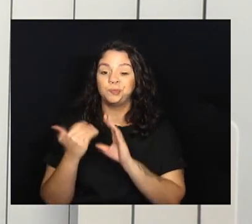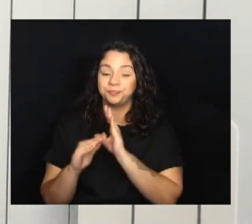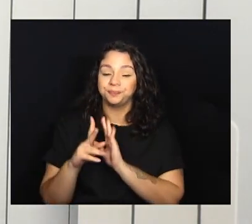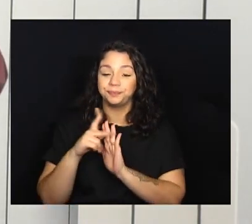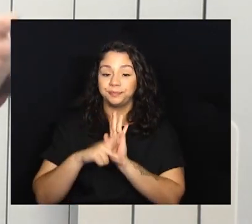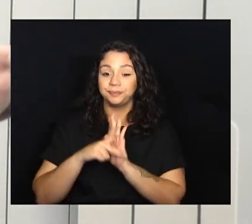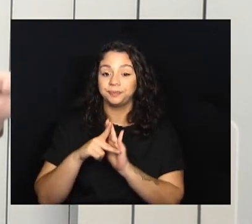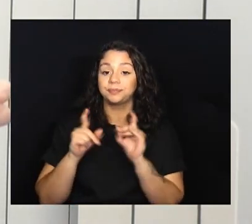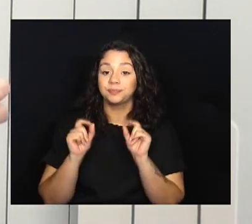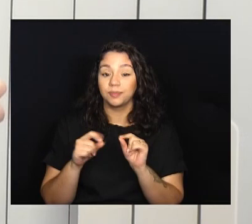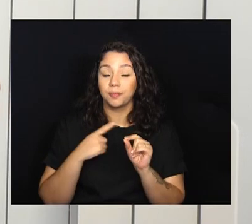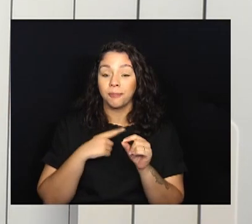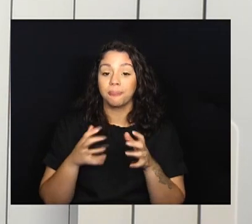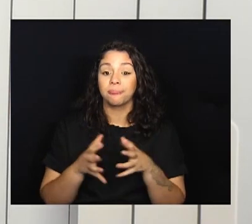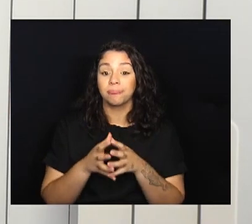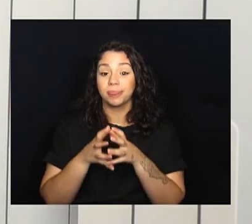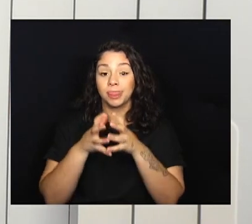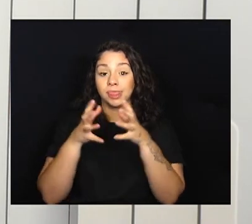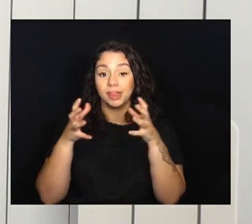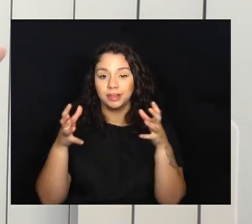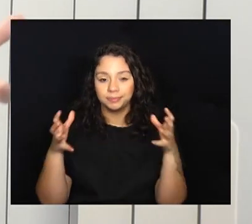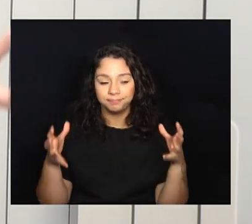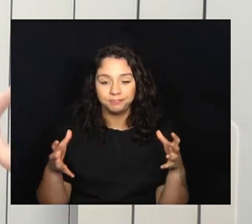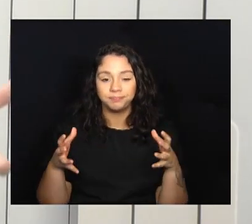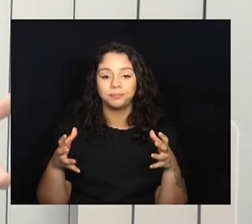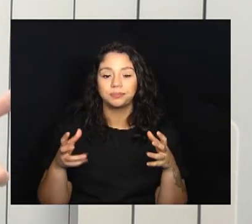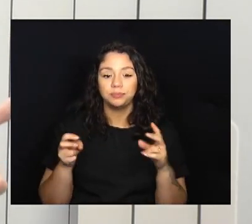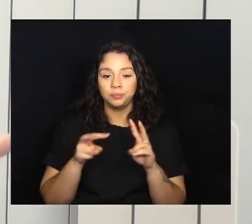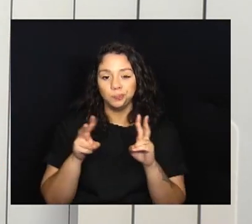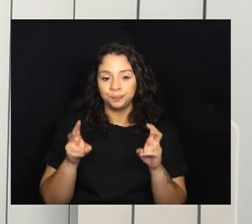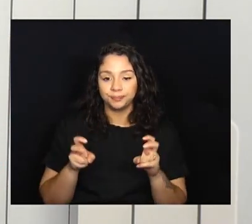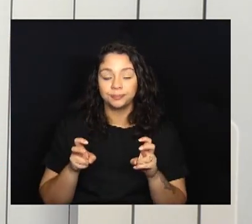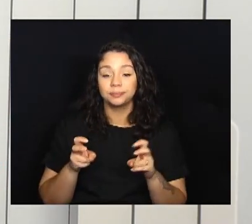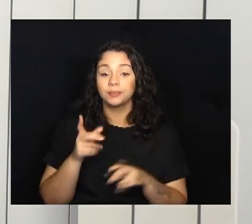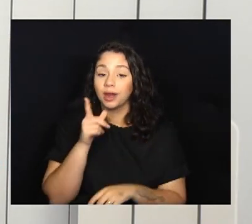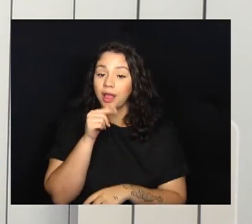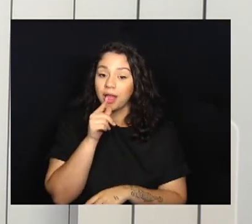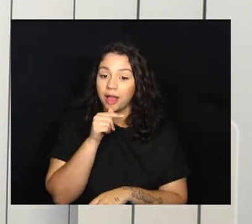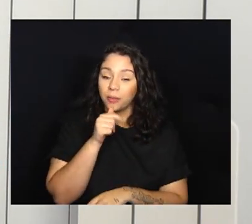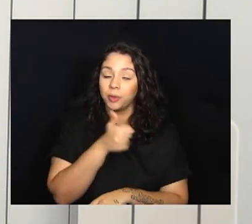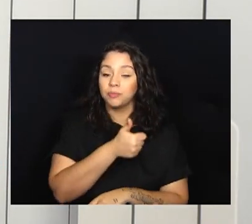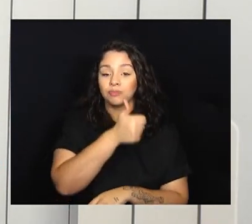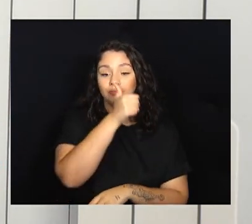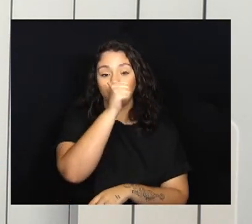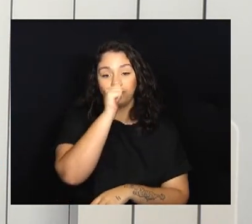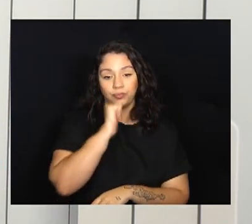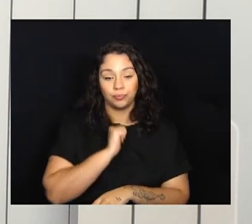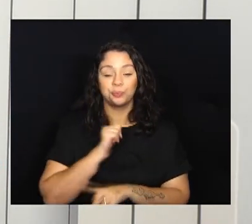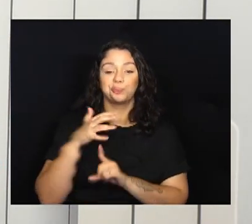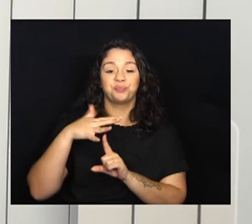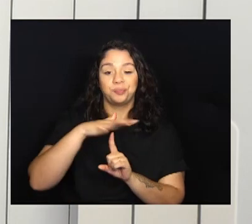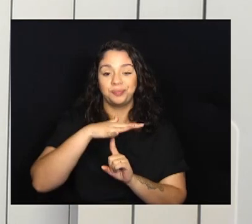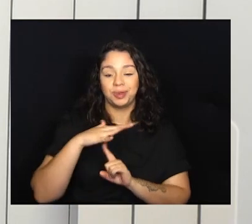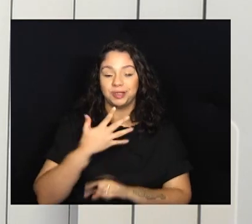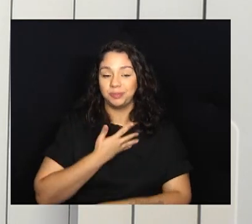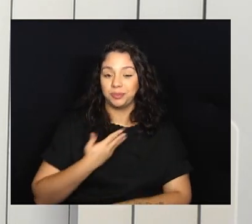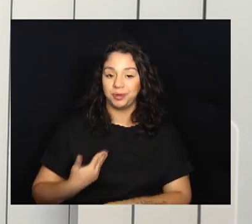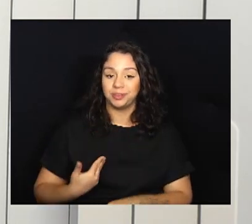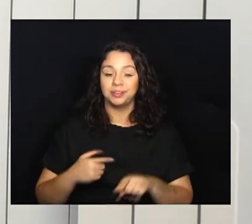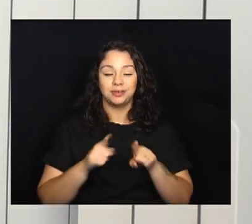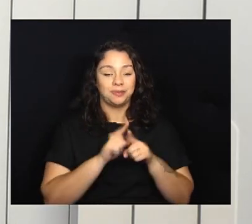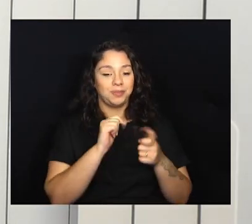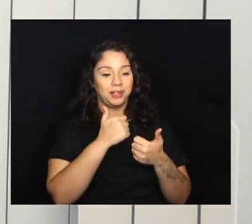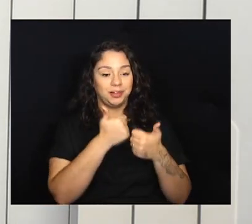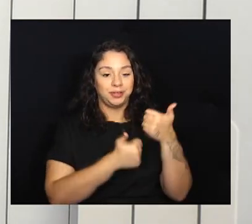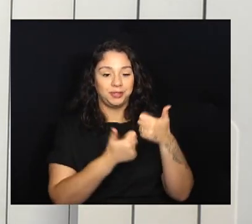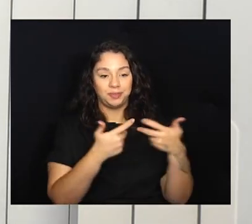quer ampliar a disponibilização de água potável acessível em praças públicas e esportivas na